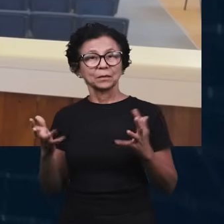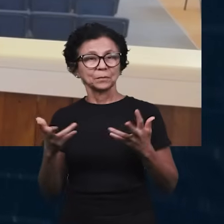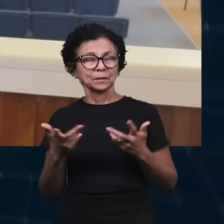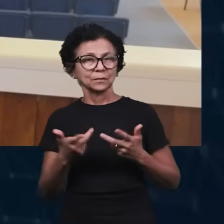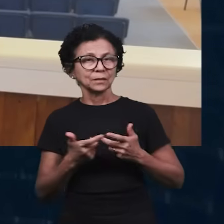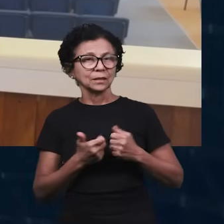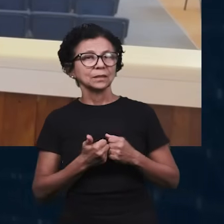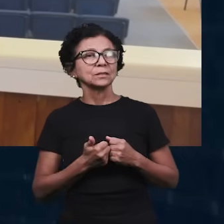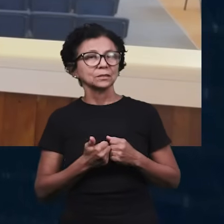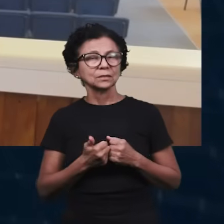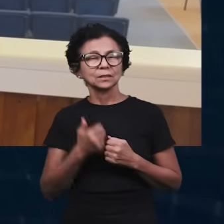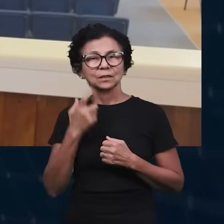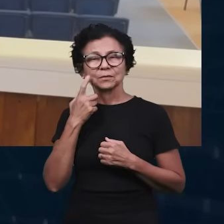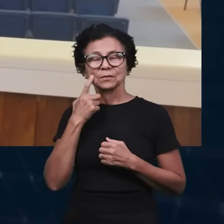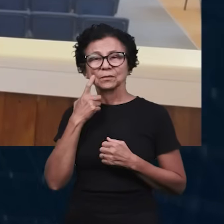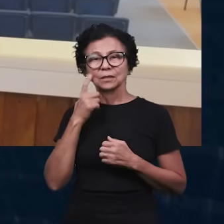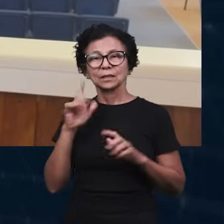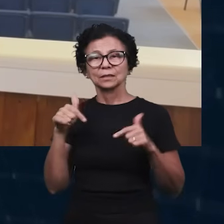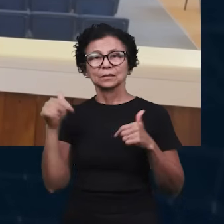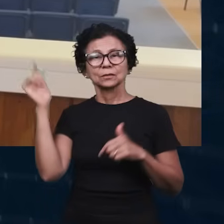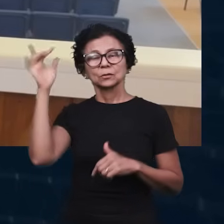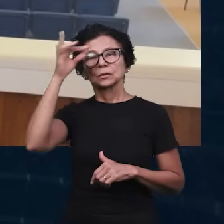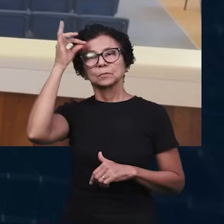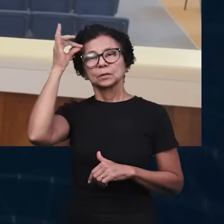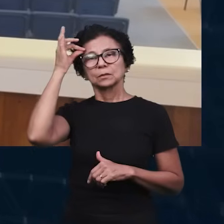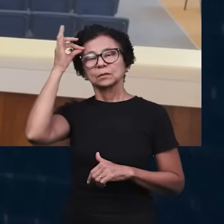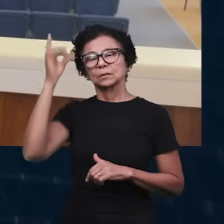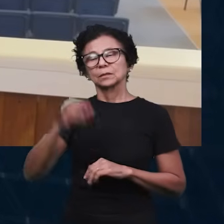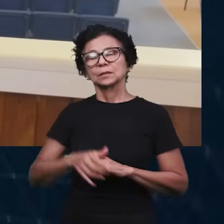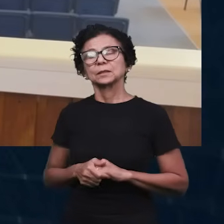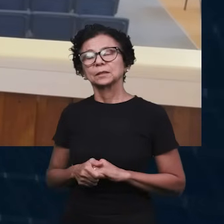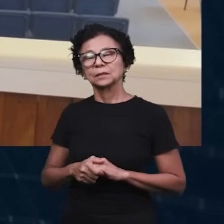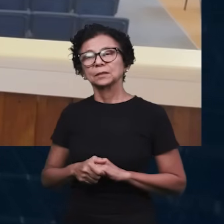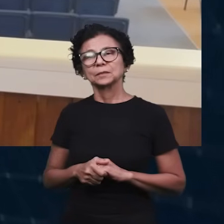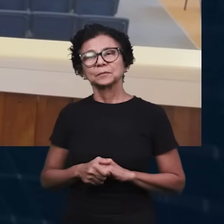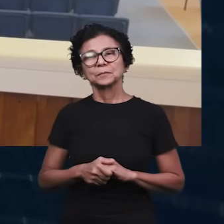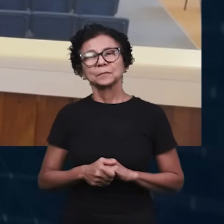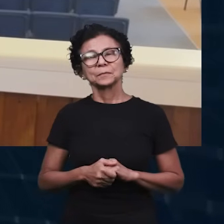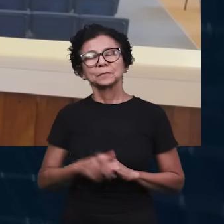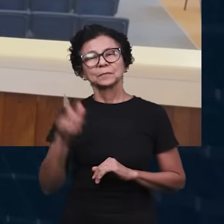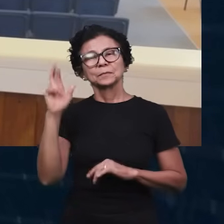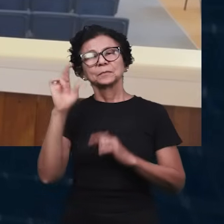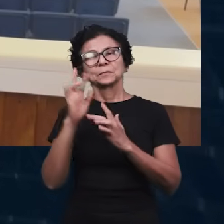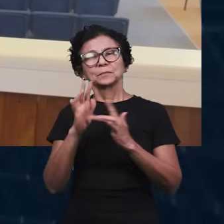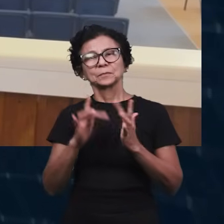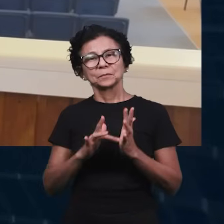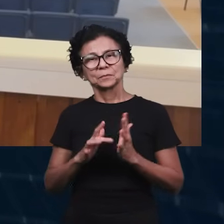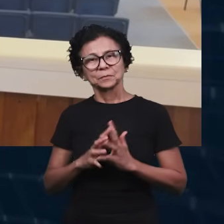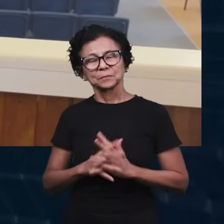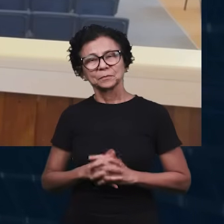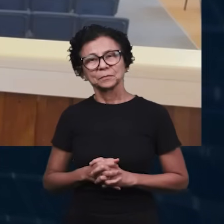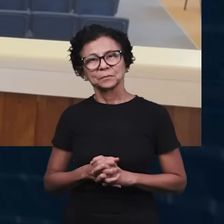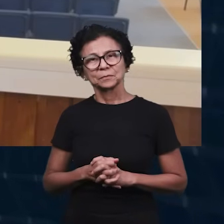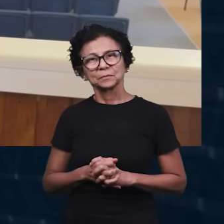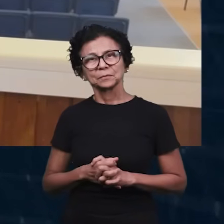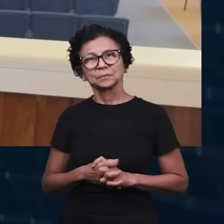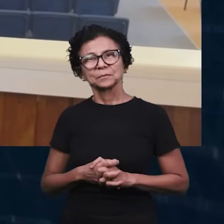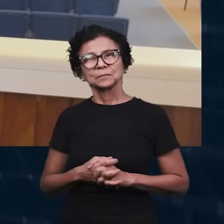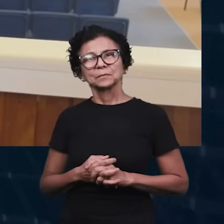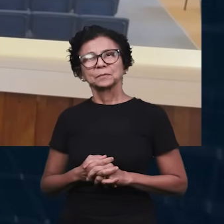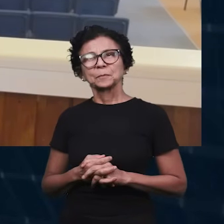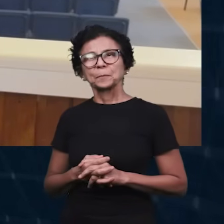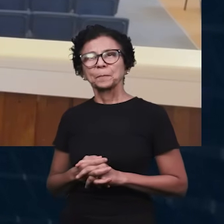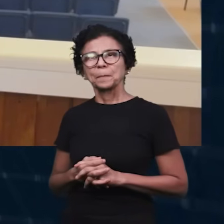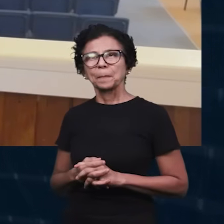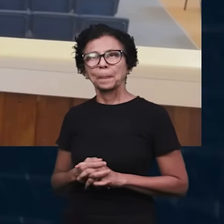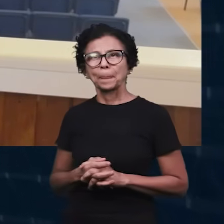ver o Espírito Santo operar, cumprindo aquilo que é o propósito dele na vida da igreja. A paz do Senhor Jesus.